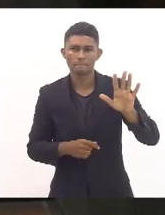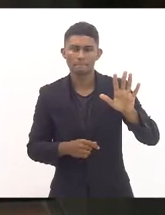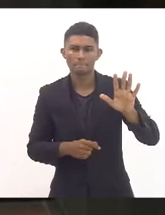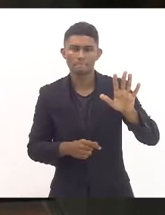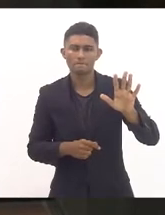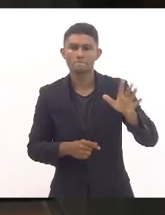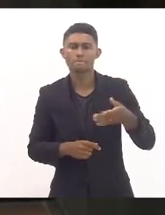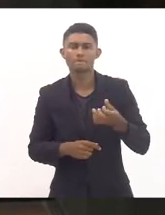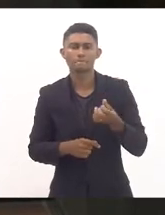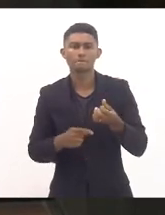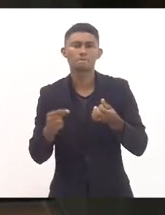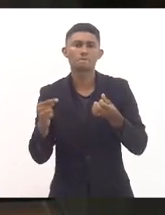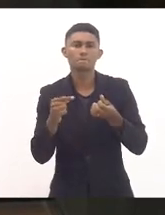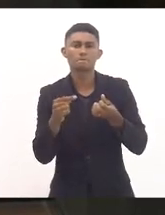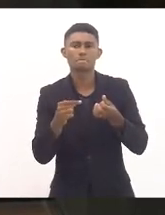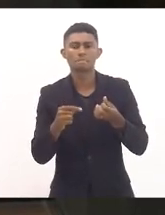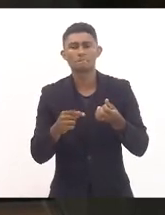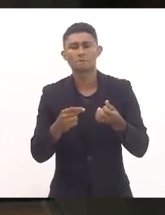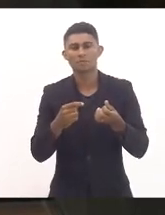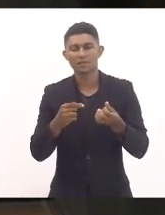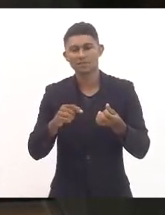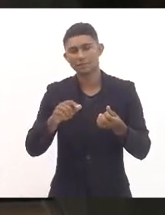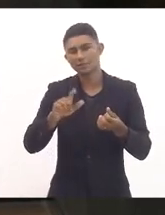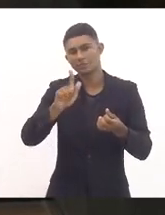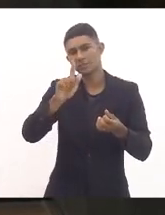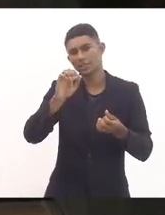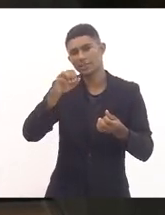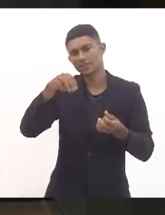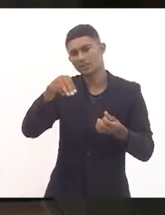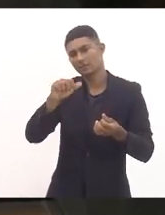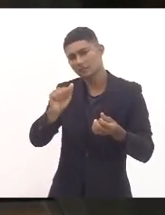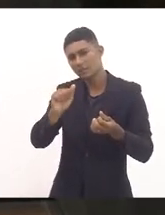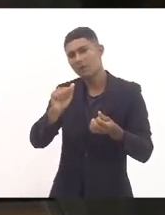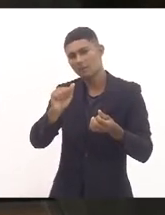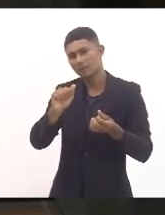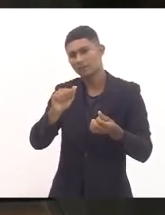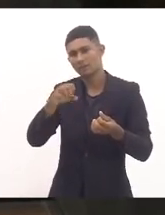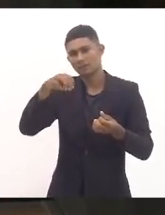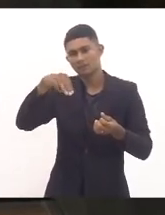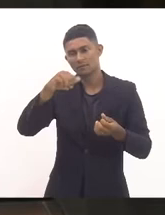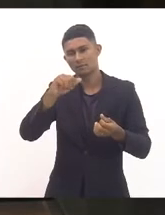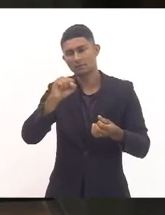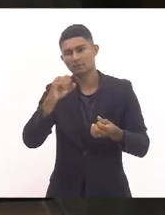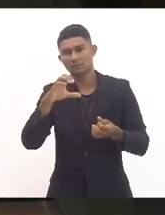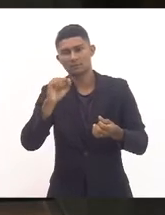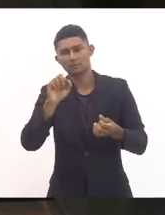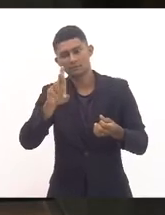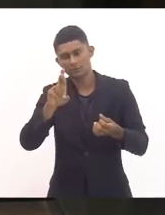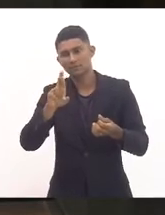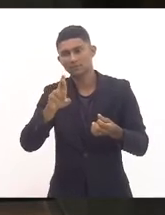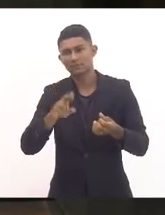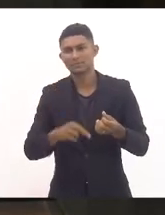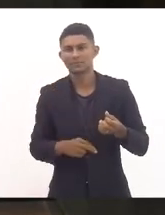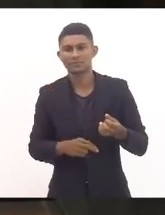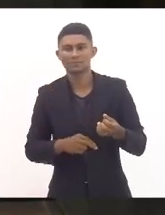digerir. Goma de mascar, que deriva os chicletes da vida.